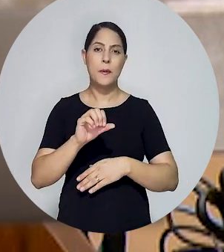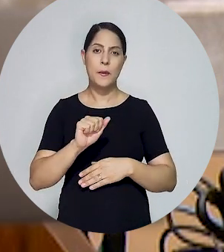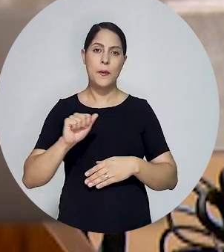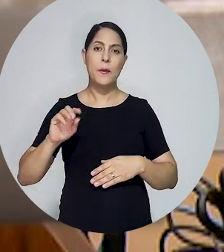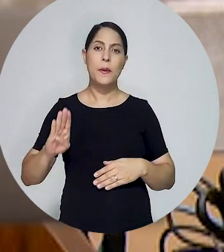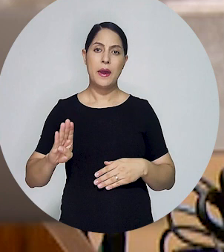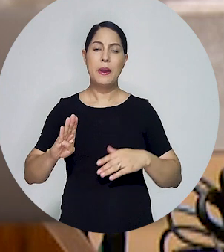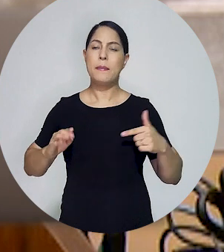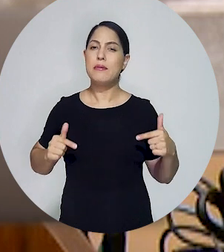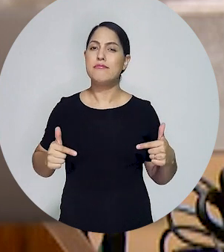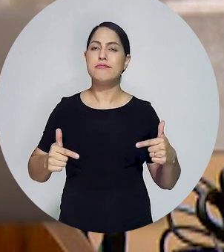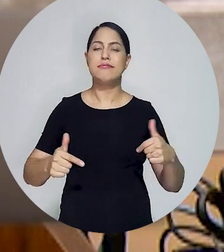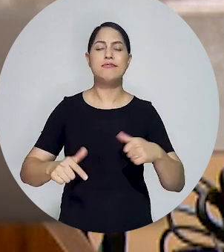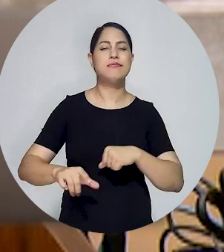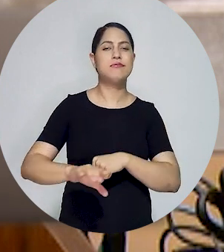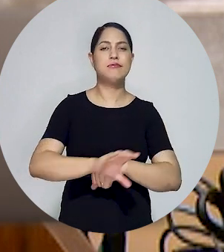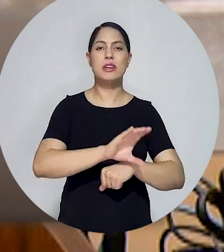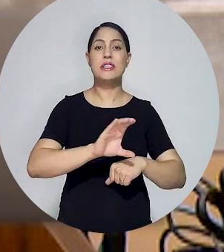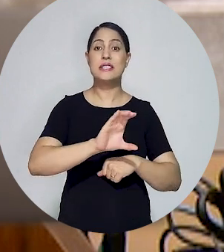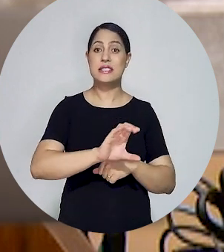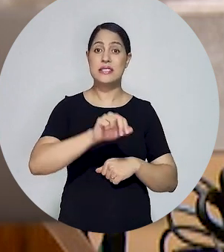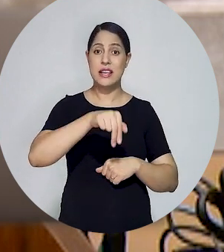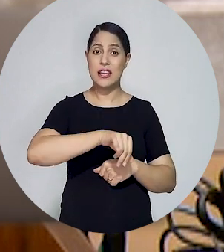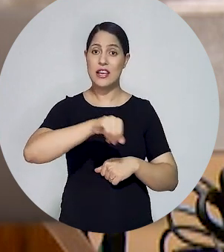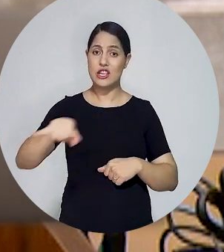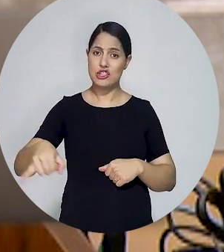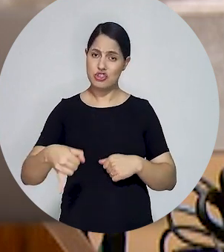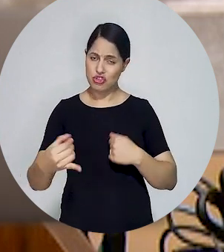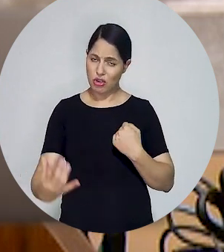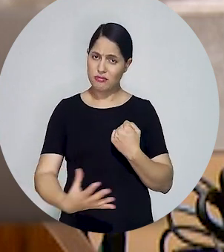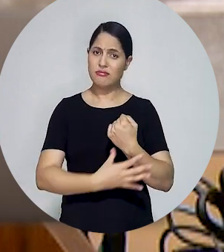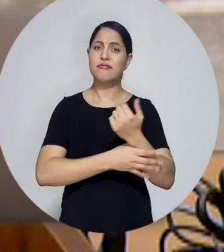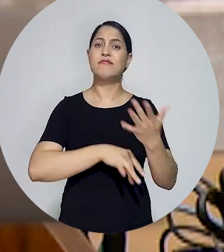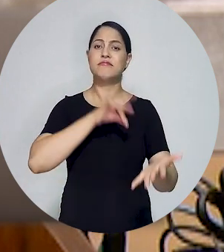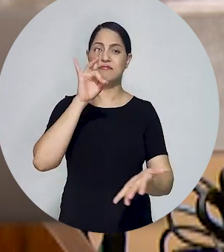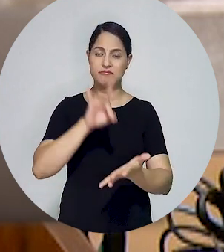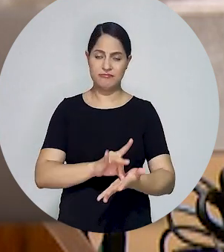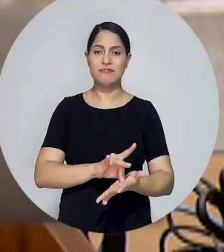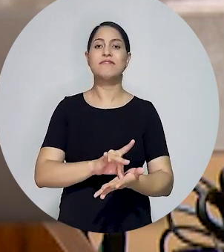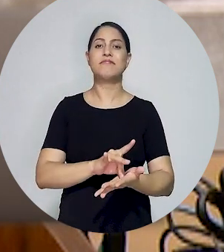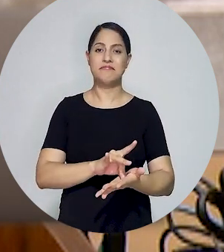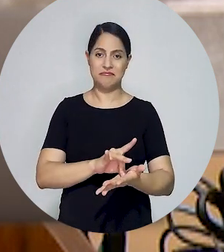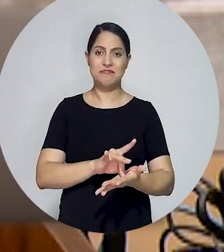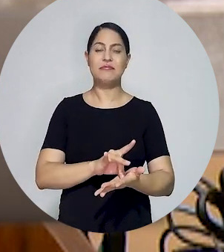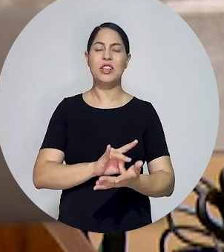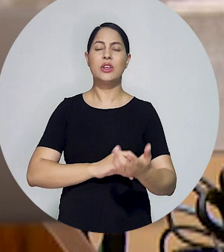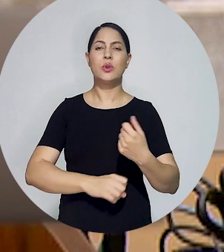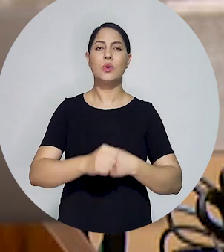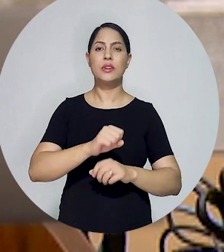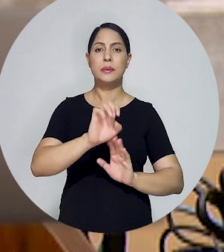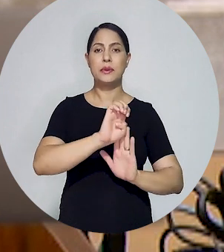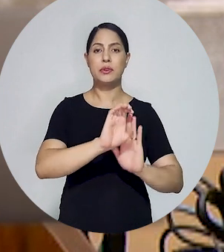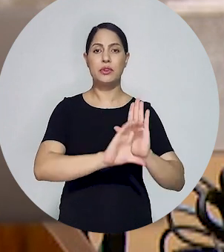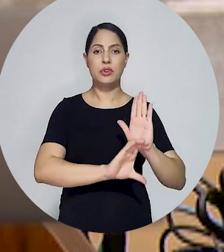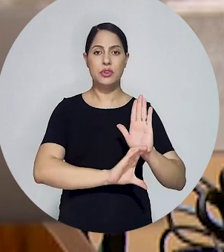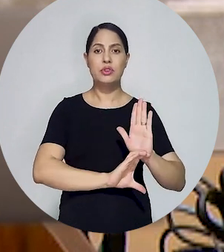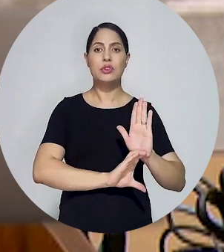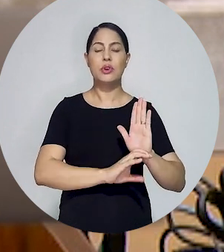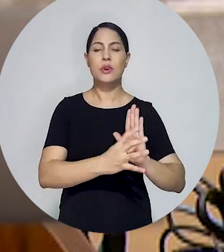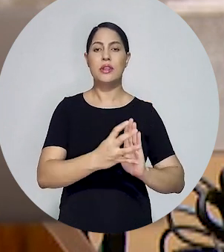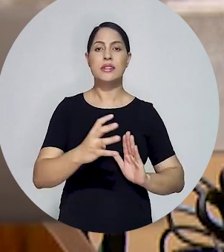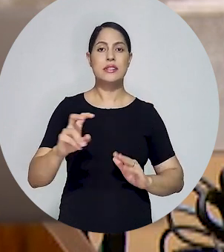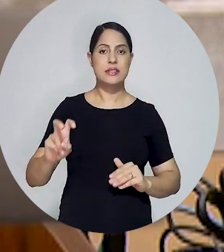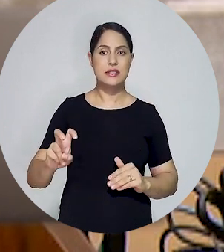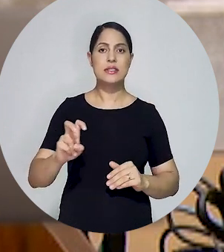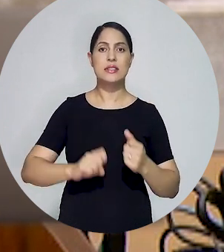do Judiciário, um prenúncio do que seria o Conselho Nacional de Justiça, instituído pela Emenda 45 de